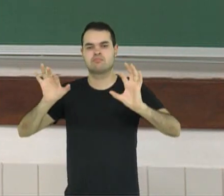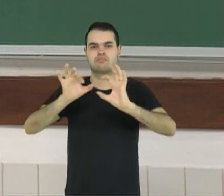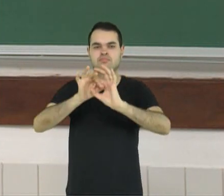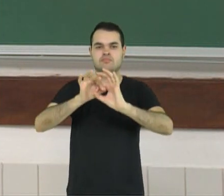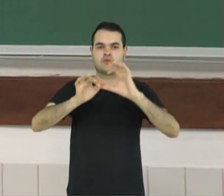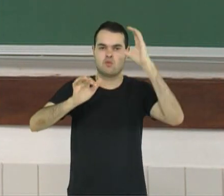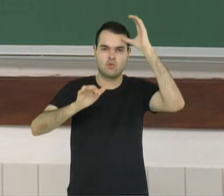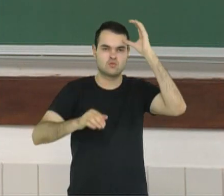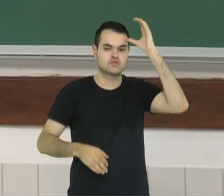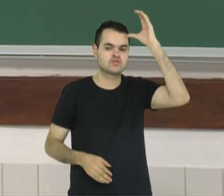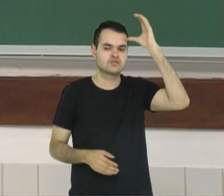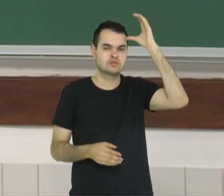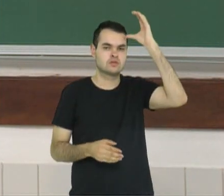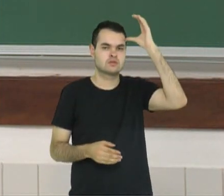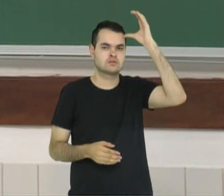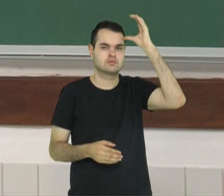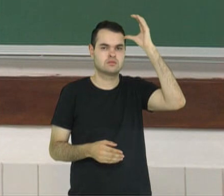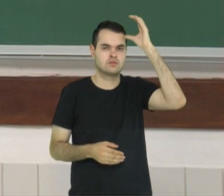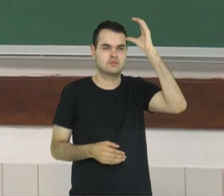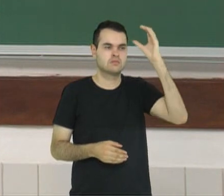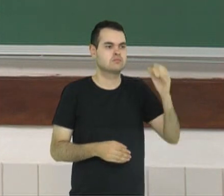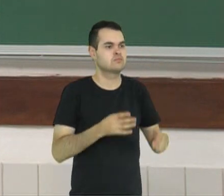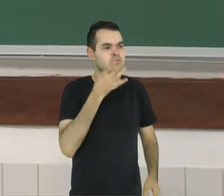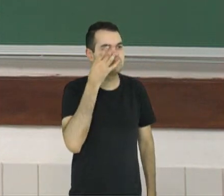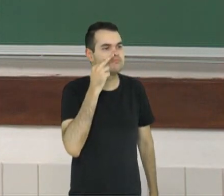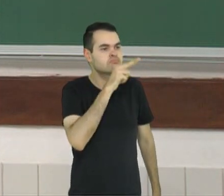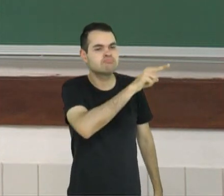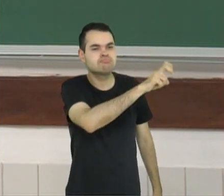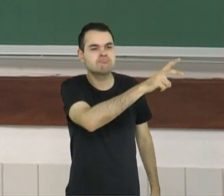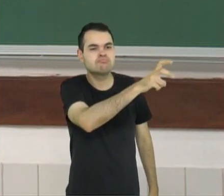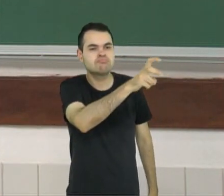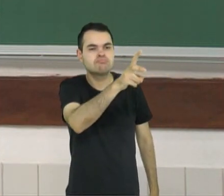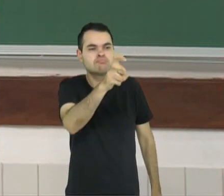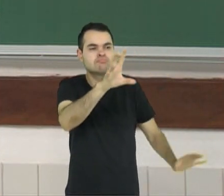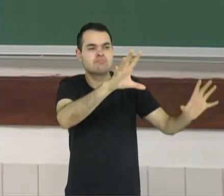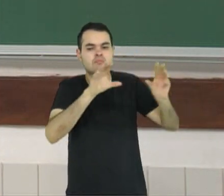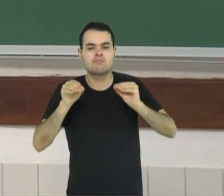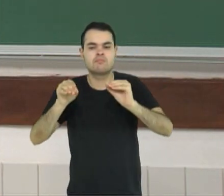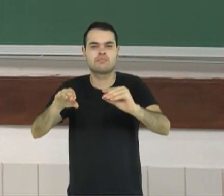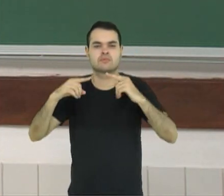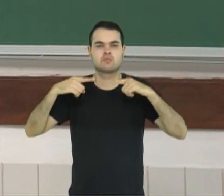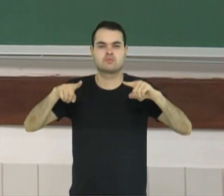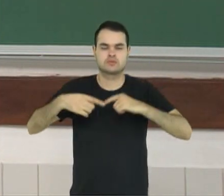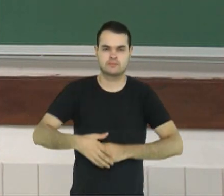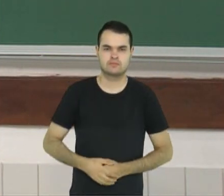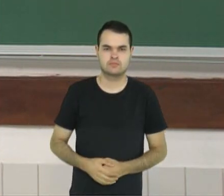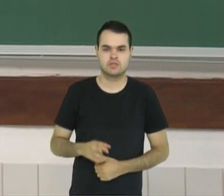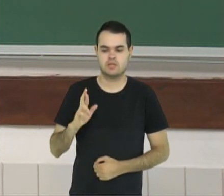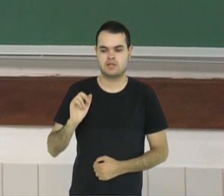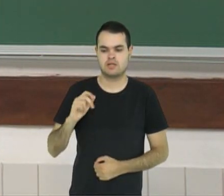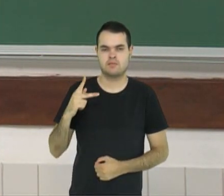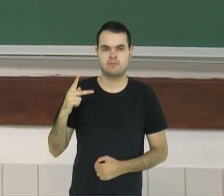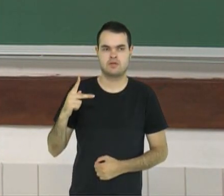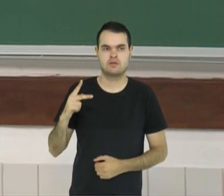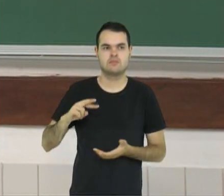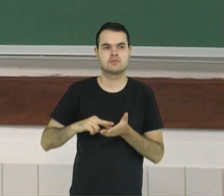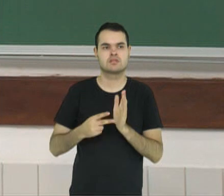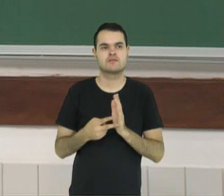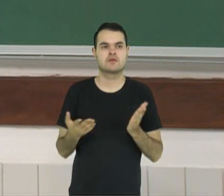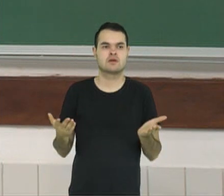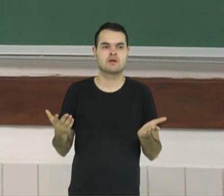conscientização, ele faz a questão de interpretação da realidade. E o que significa rap? Significa tapa, uma tapa no sentido